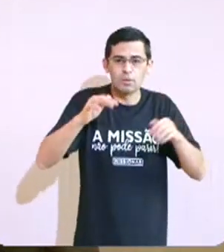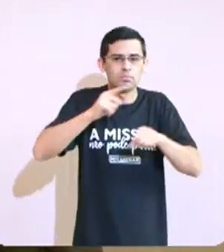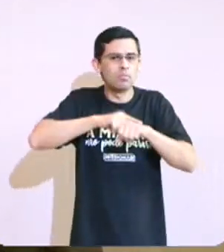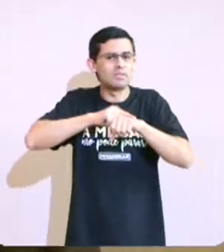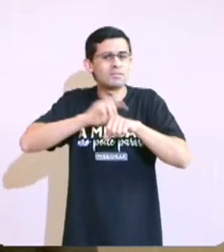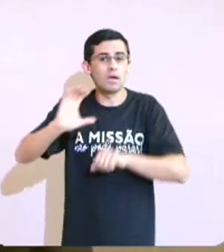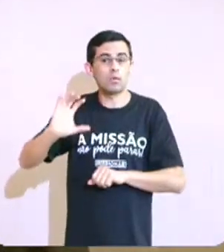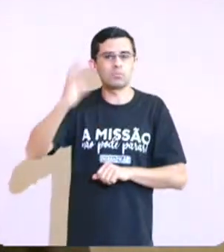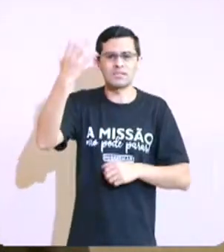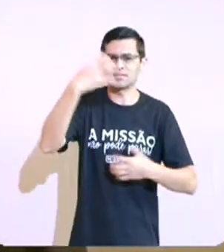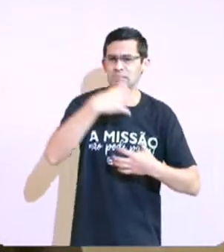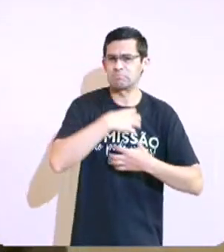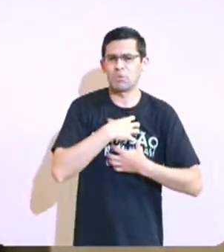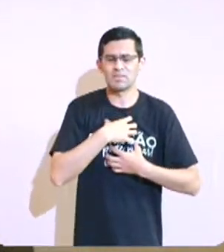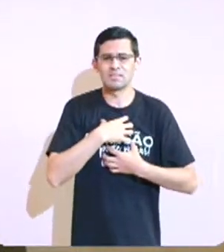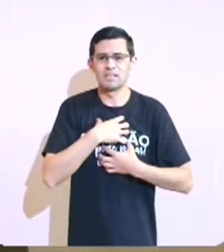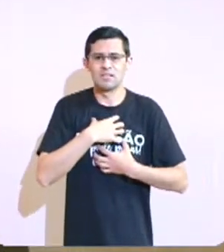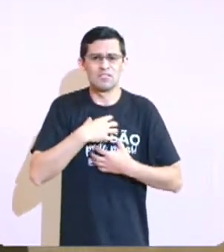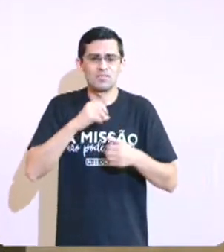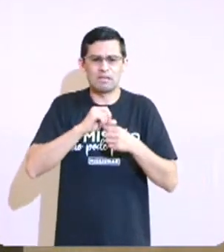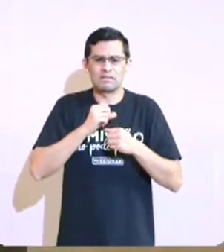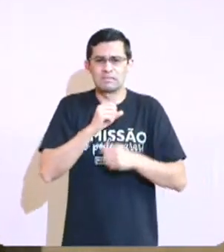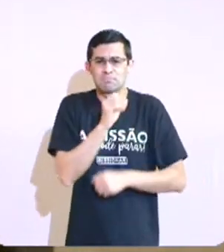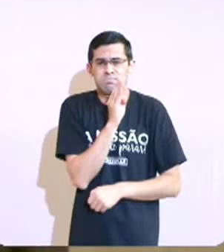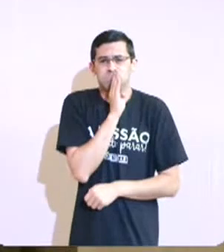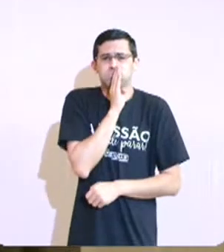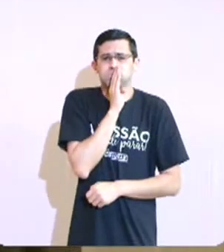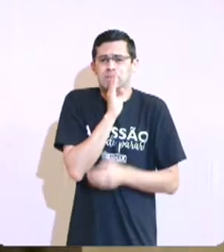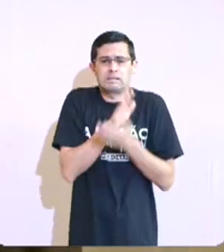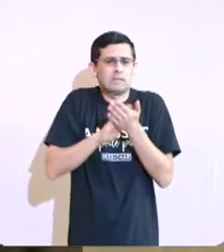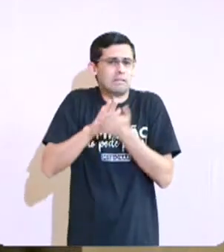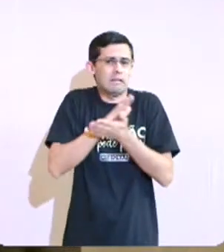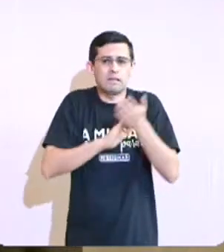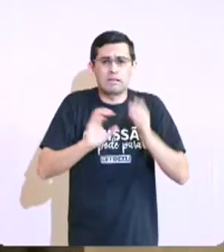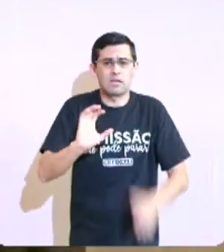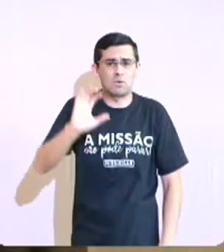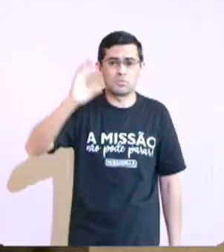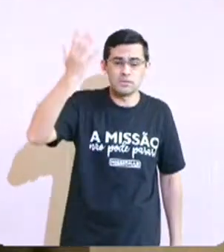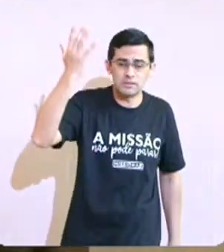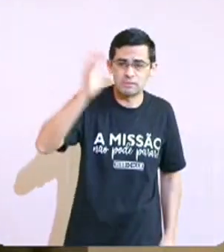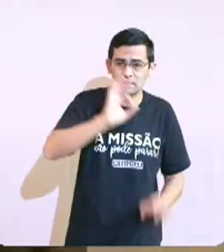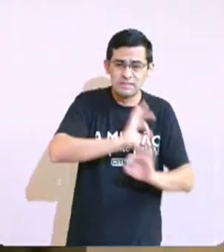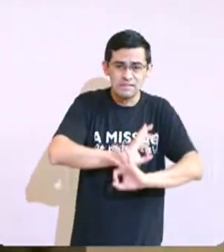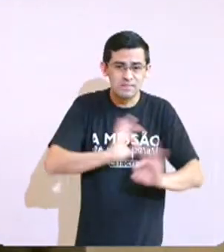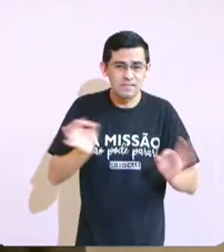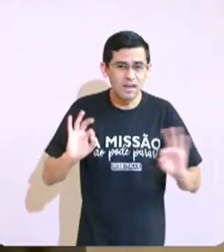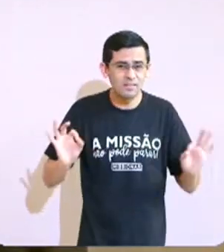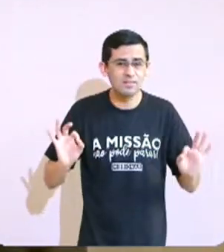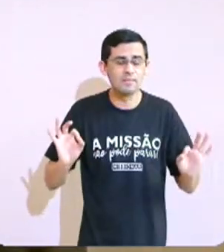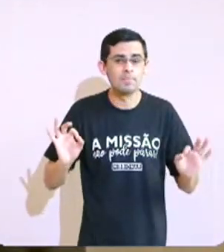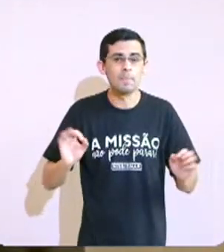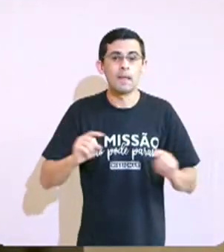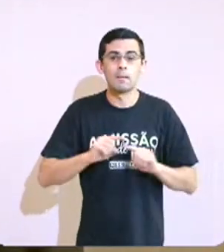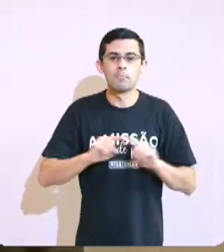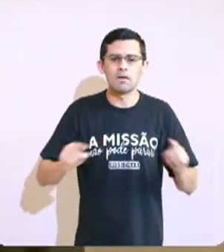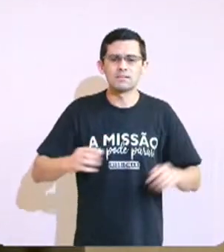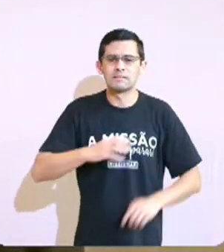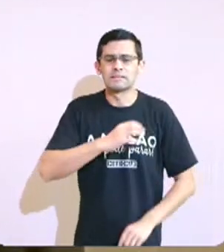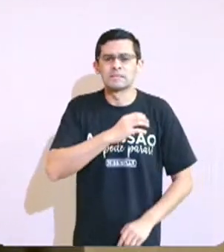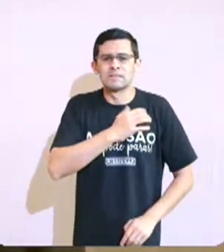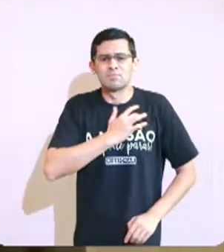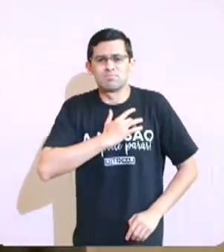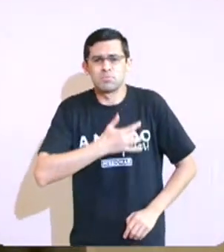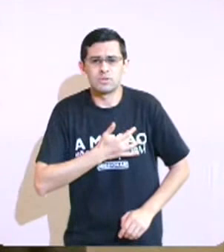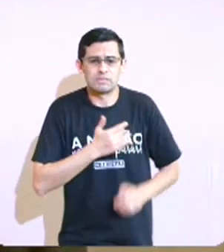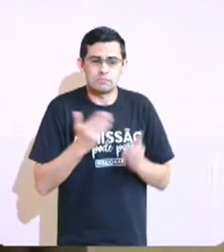vem, você não pode permanecer quieto, como se nada estivesse acontecendo. A compaixão